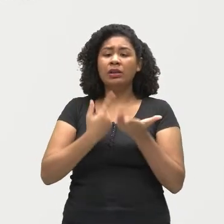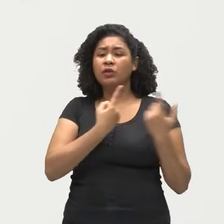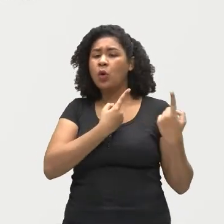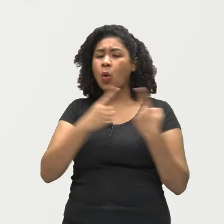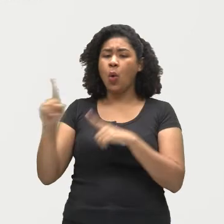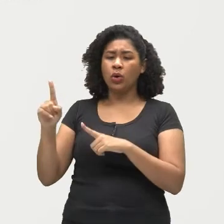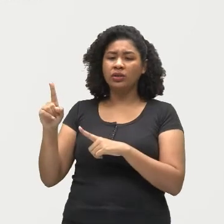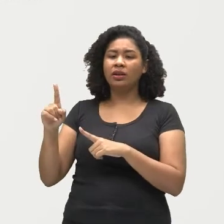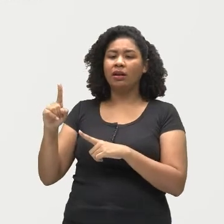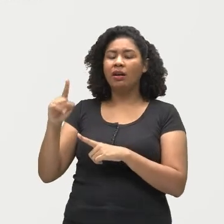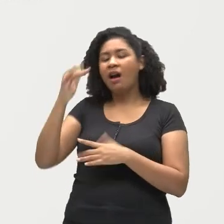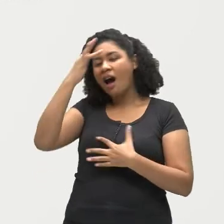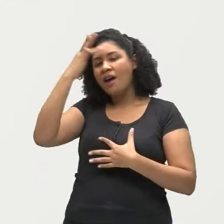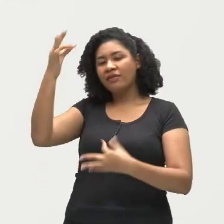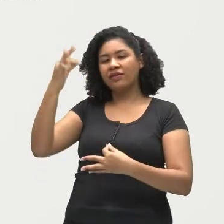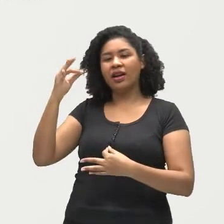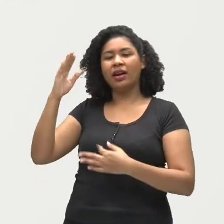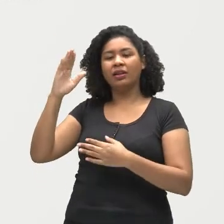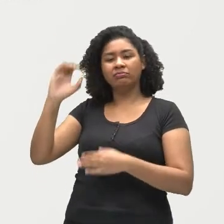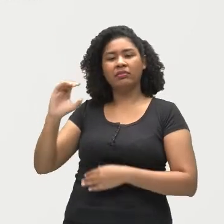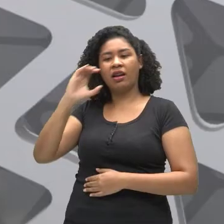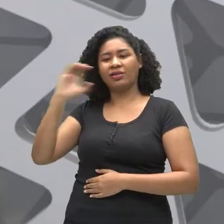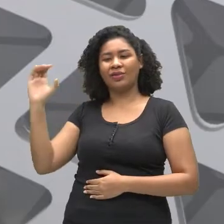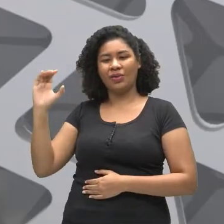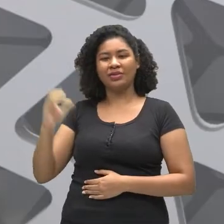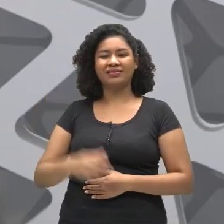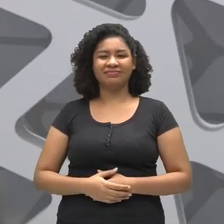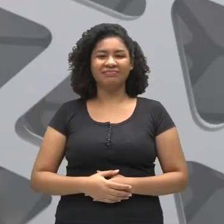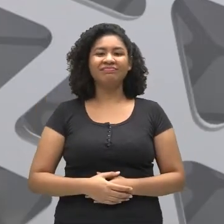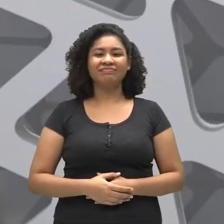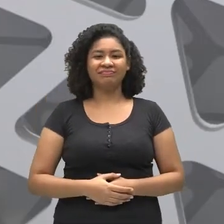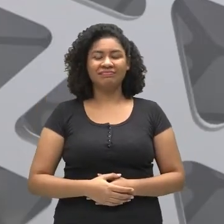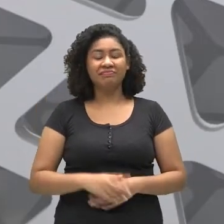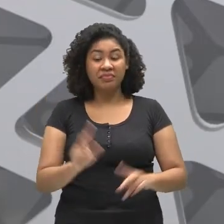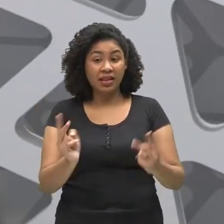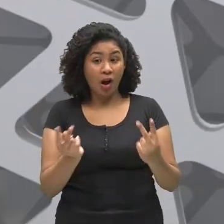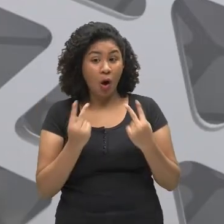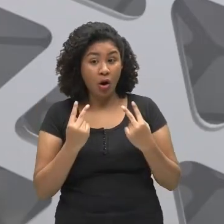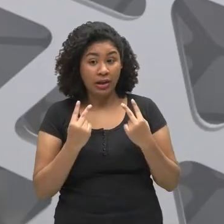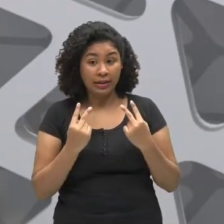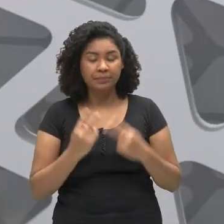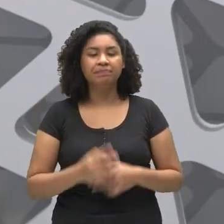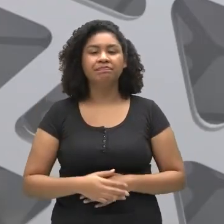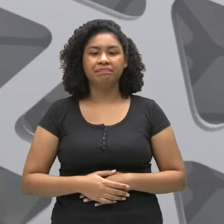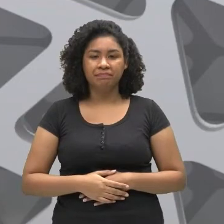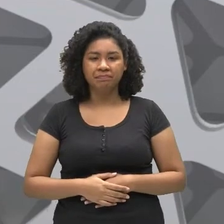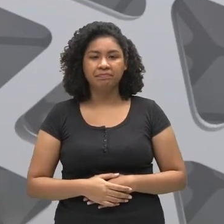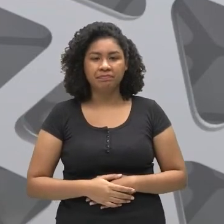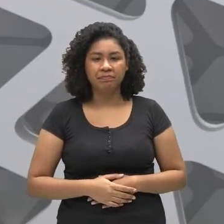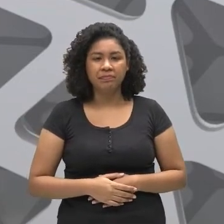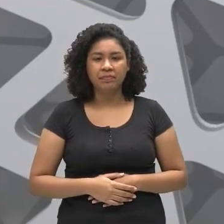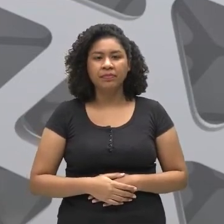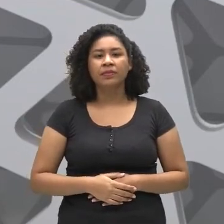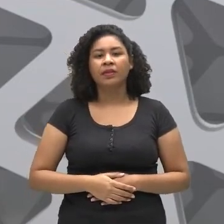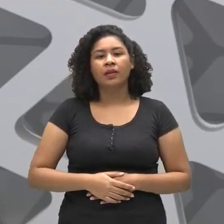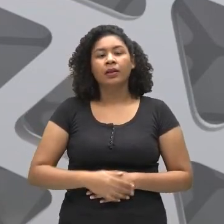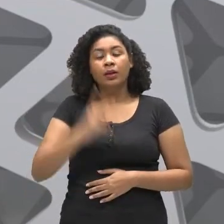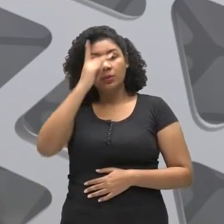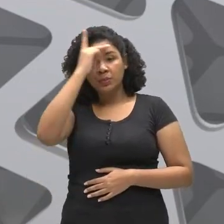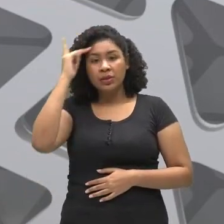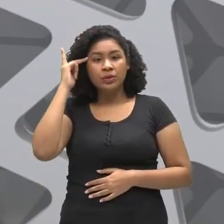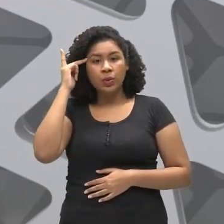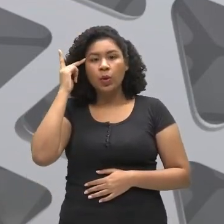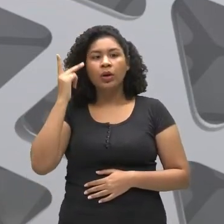Igreja Católica. Olha aqui para a professora rapidamente. Vocês imaginem que, além de não terem acesso à educação,